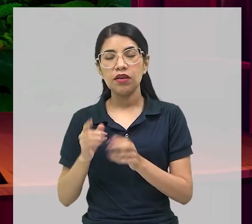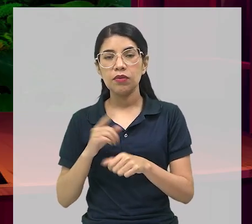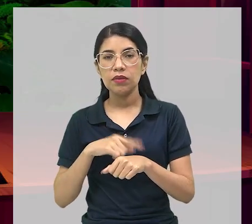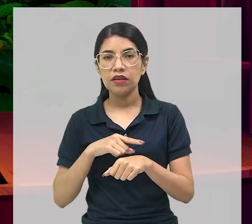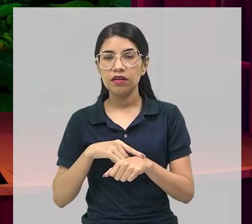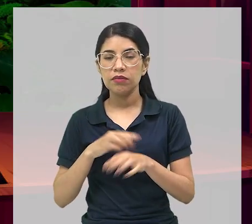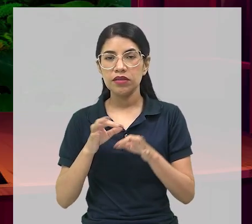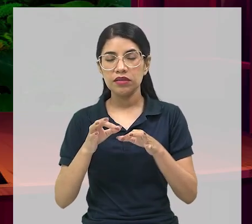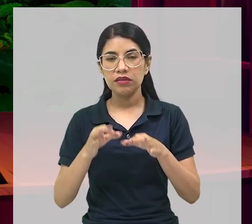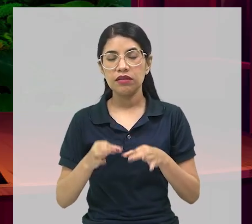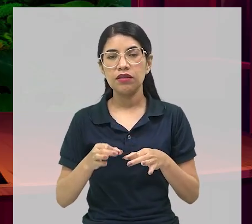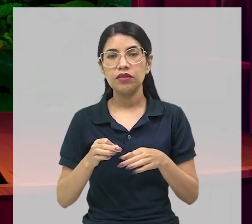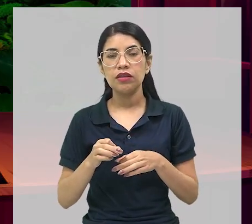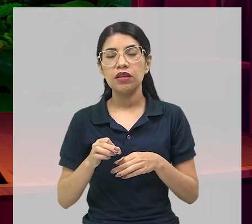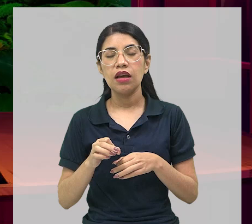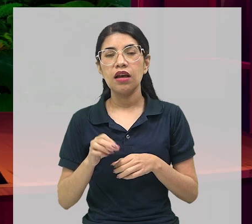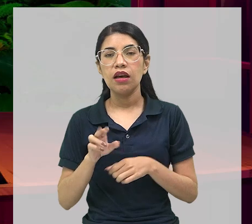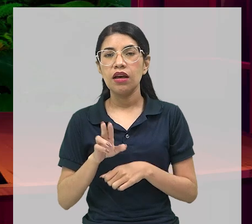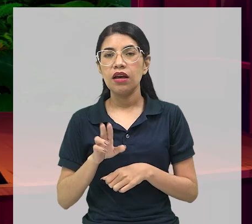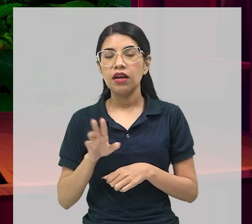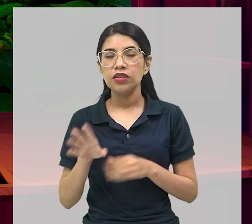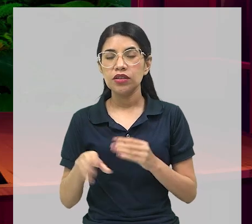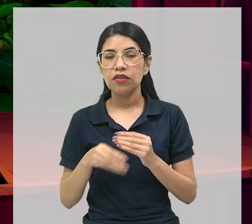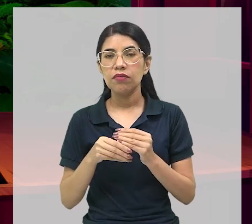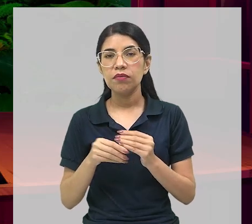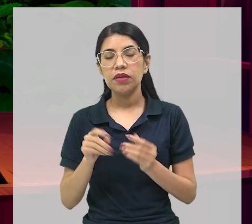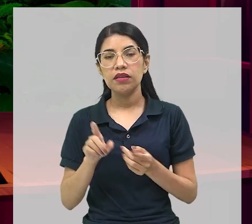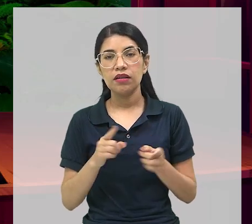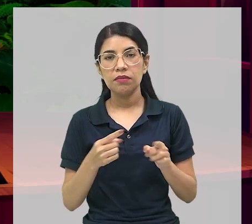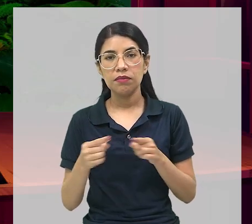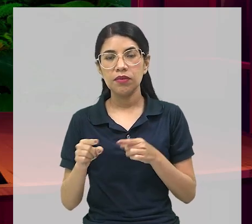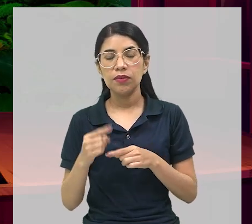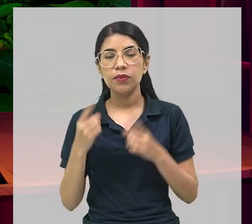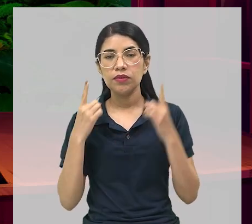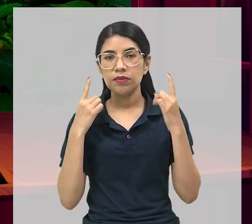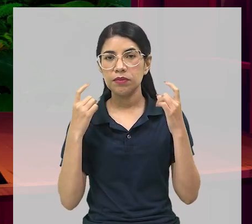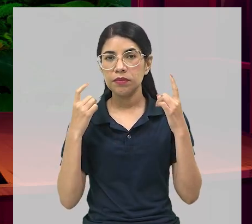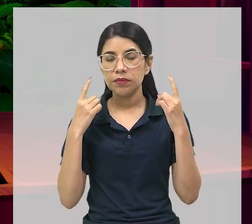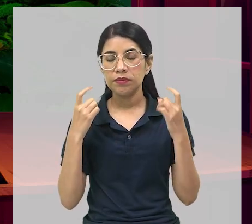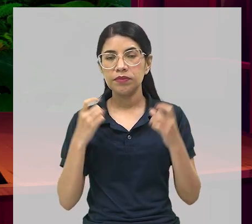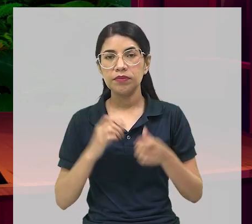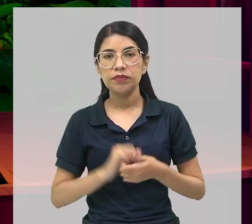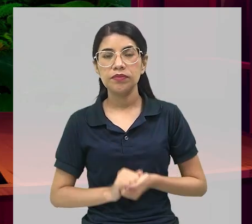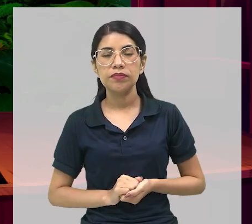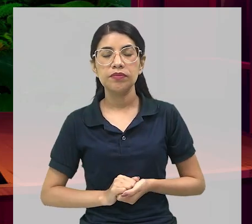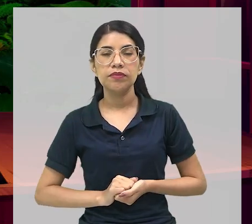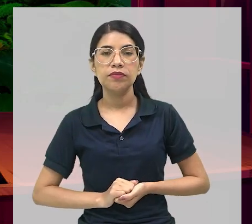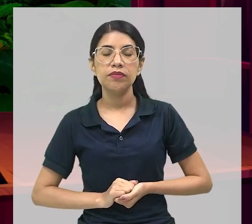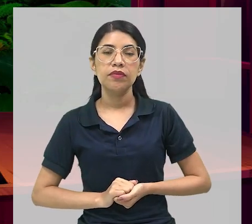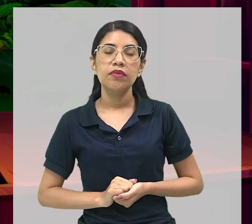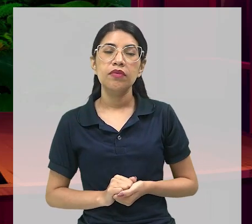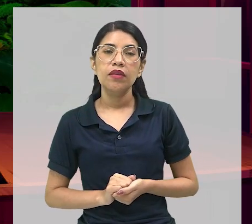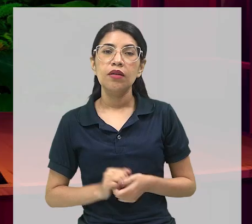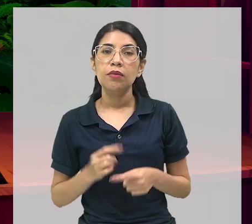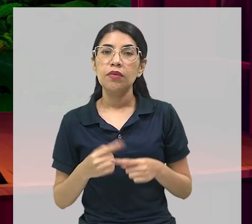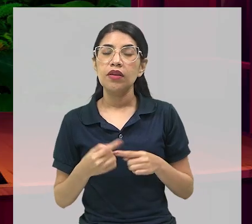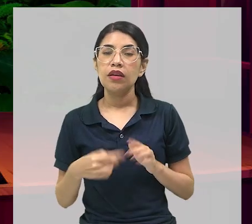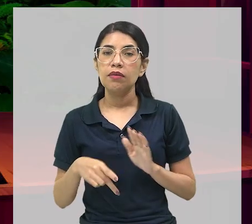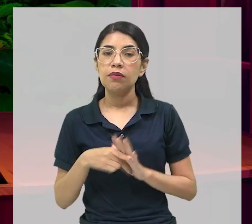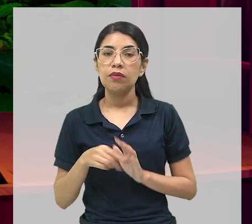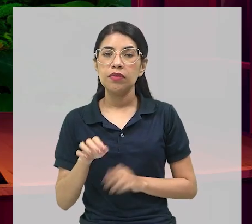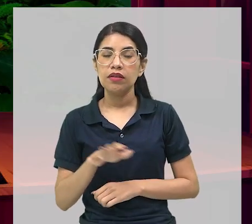tempo correto da inserção daquele som, daquela música, daquele ruído. Porque isso faz parte